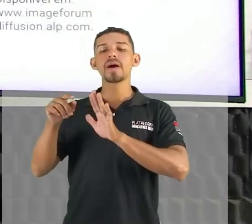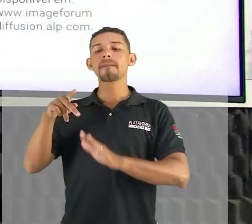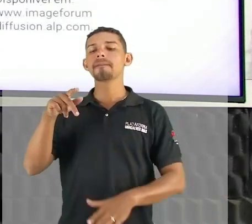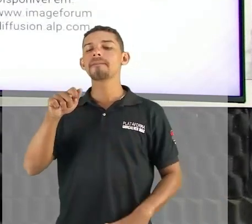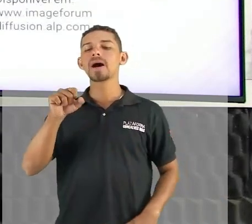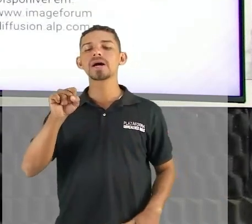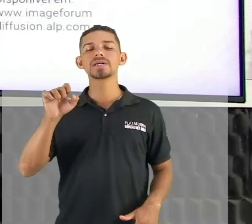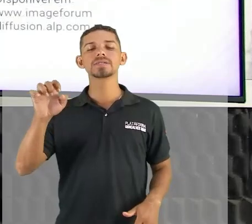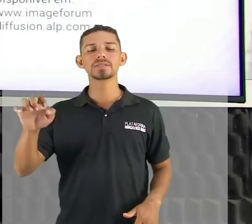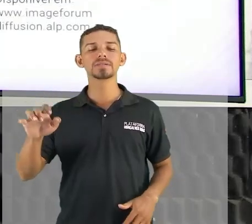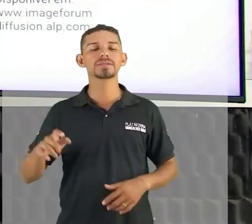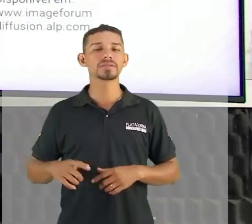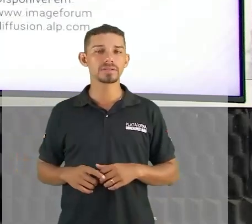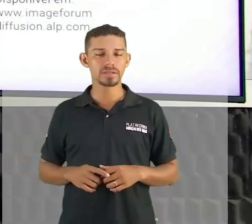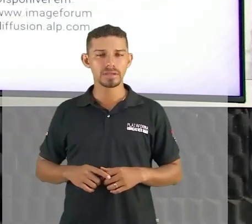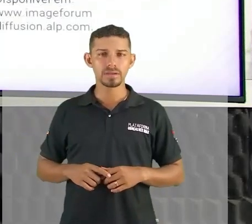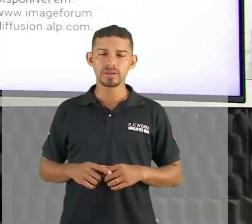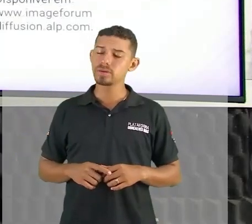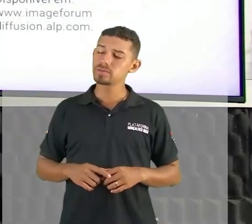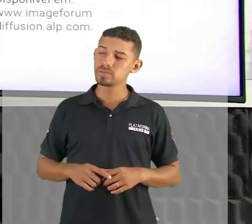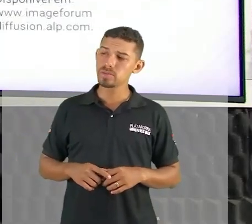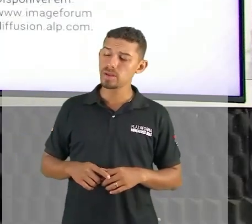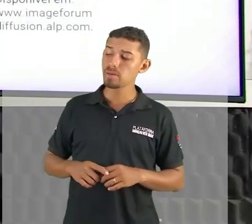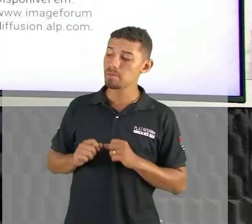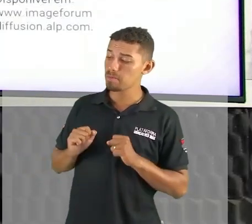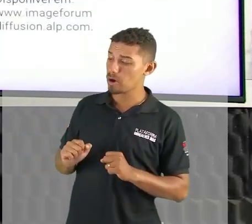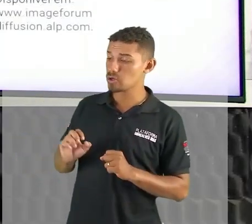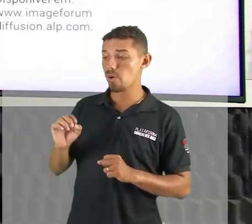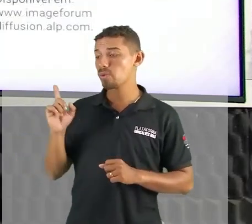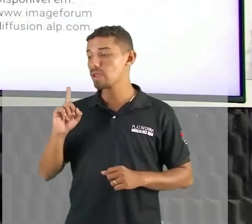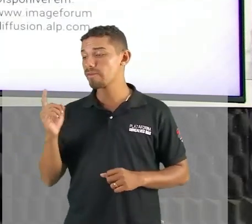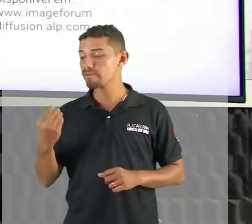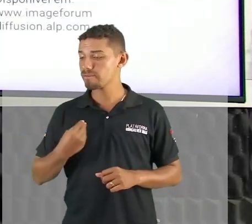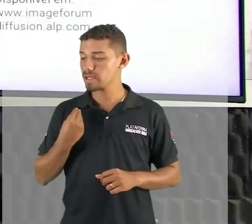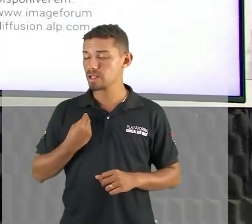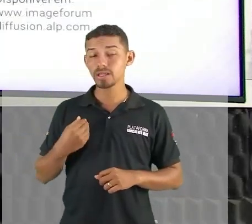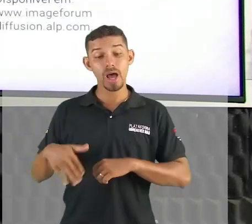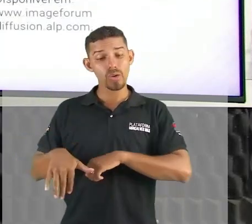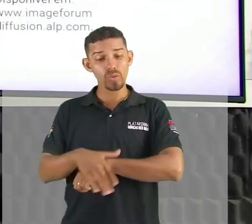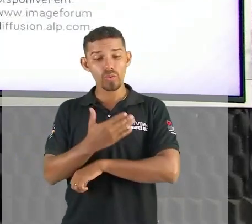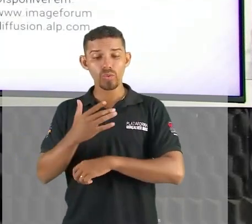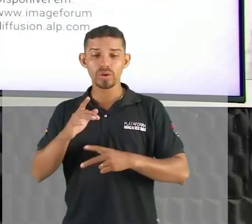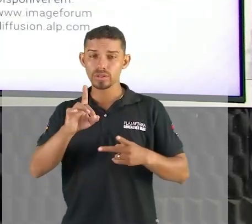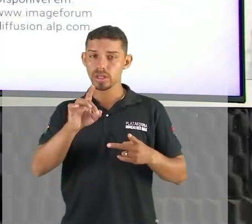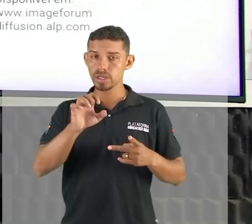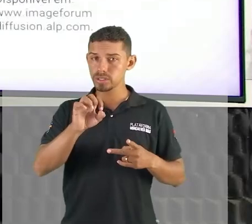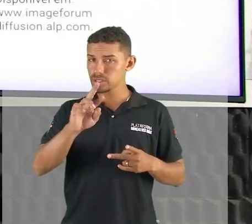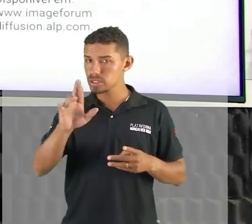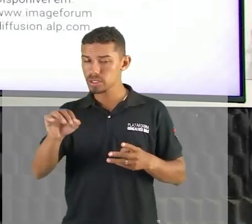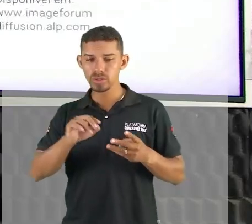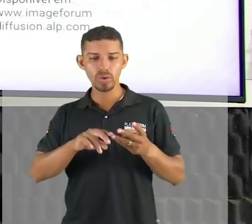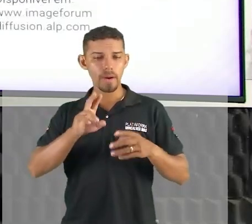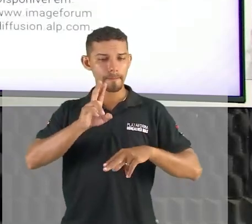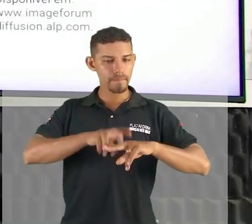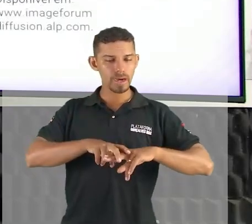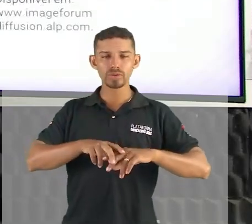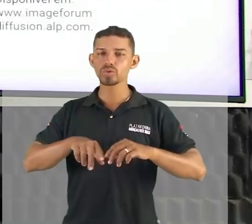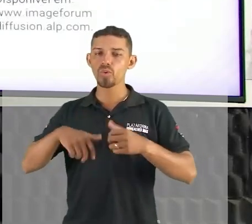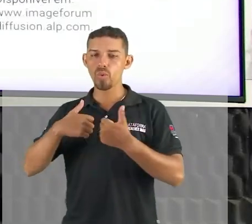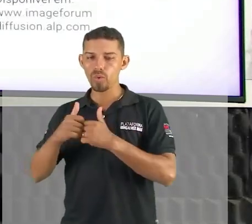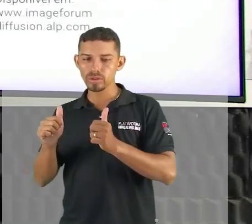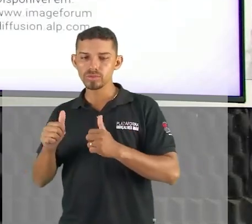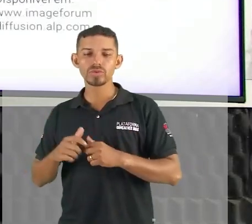do passe? Onde você poderia ou não estar. A rua, o distrito, né, o banco, o